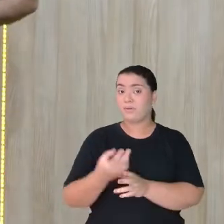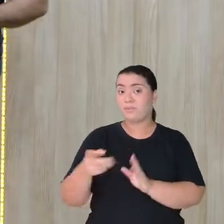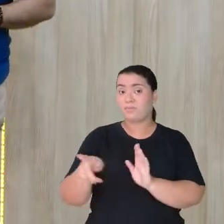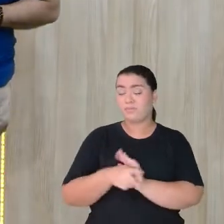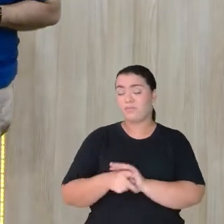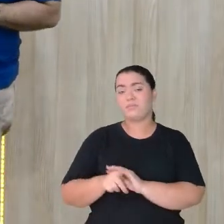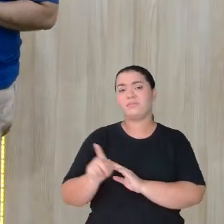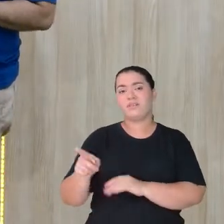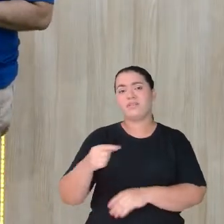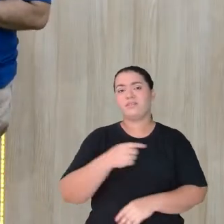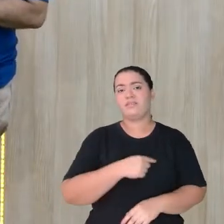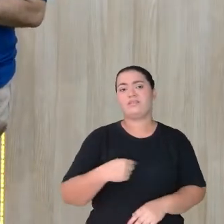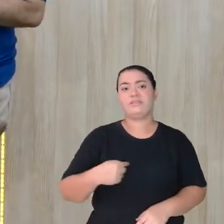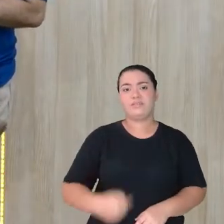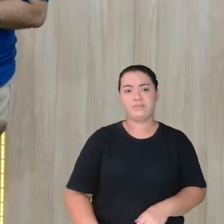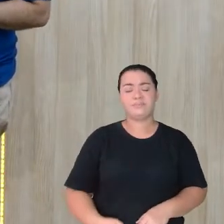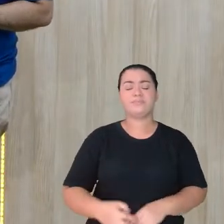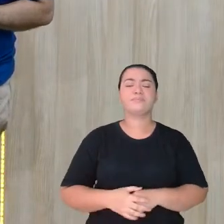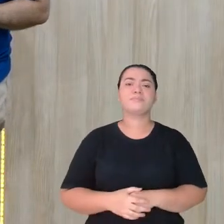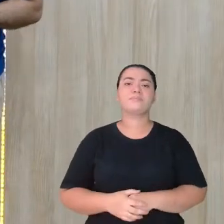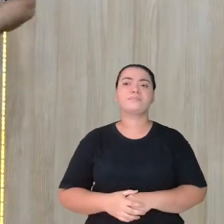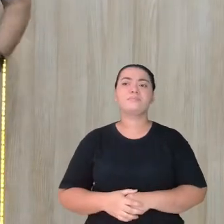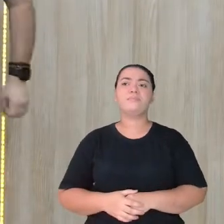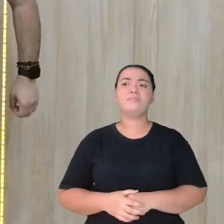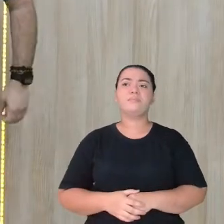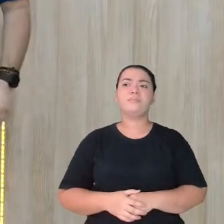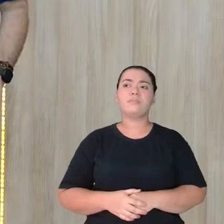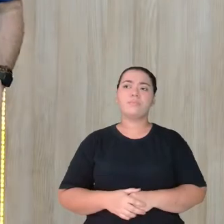dos chineses, né? Outra coisa,